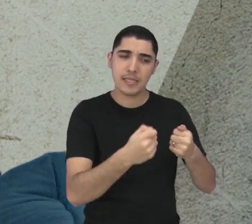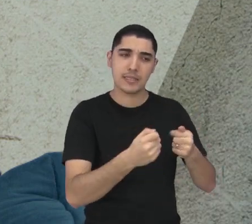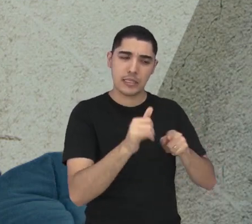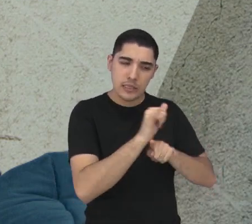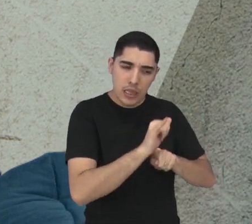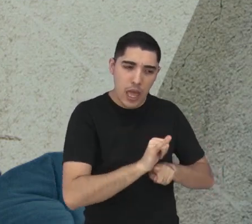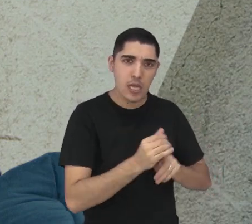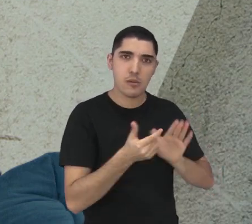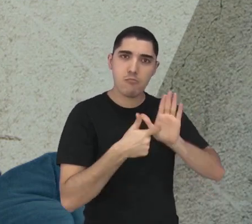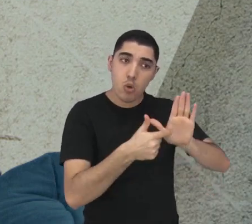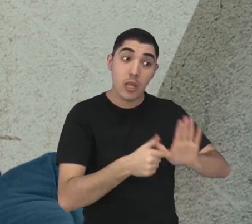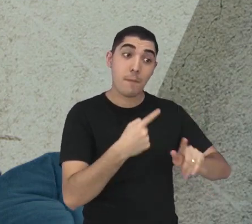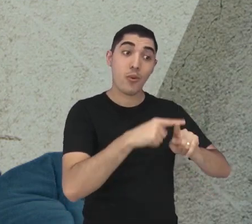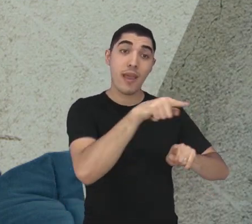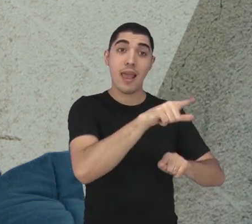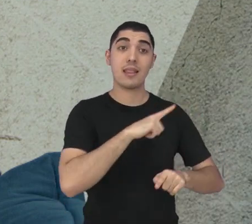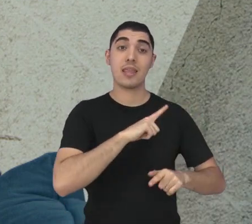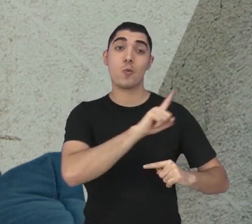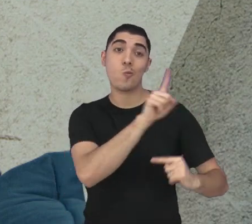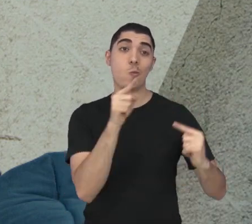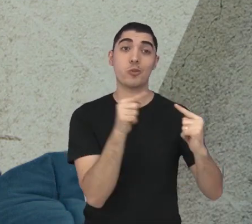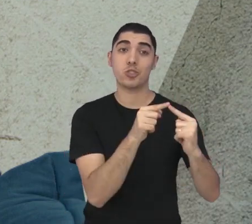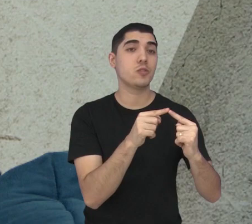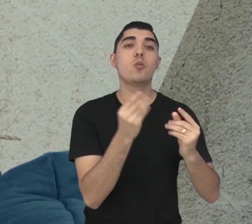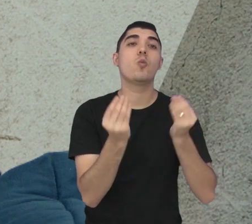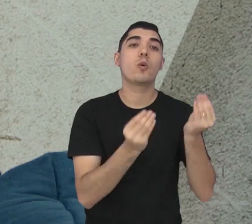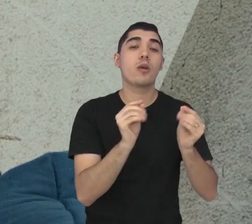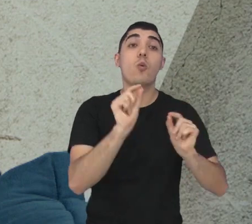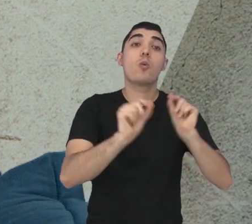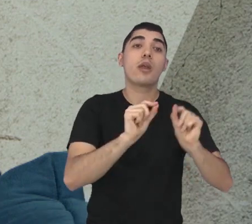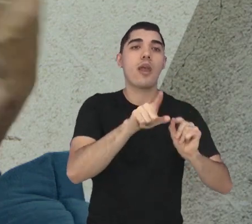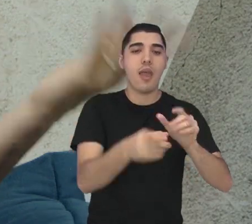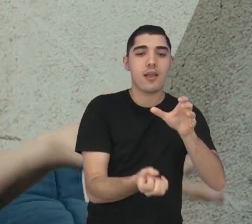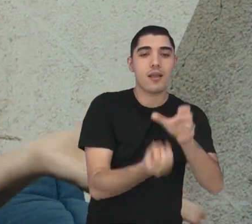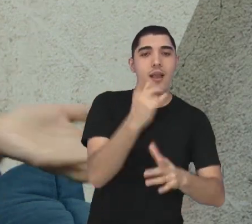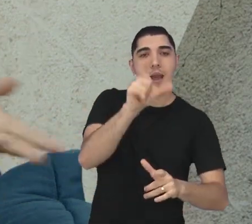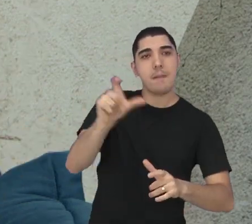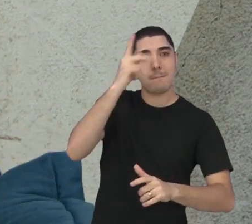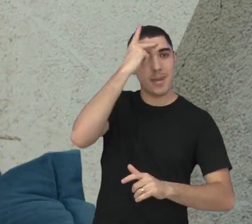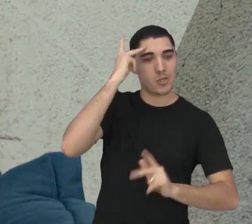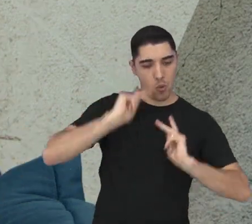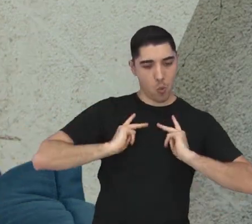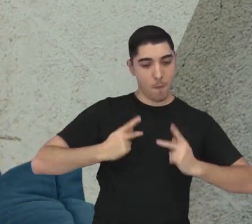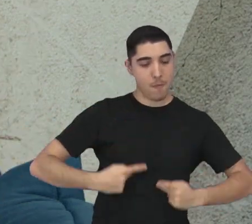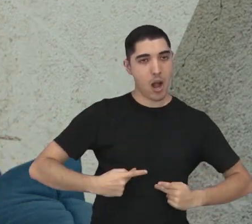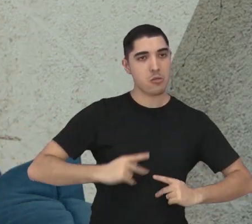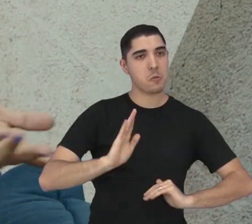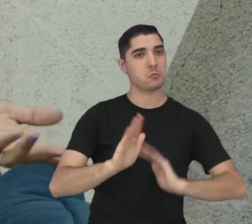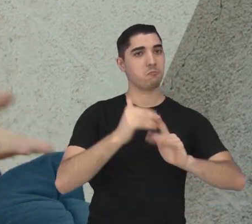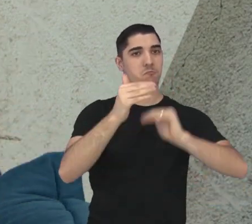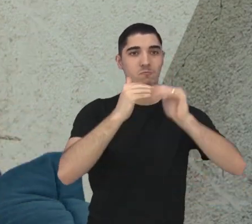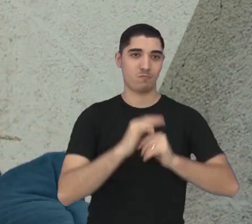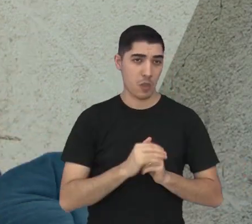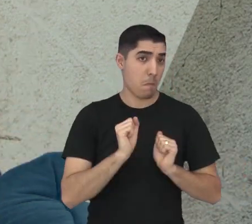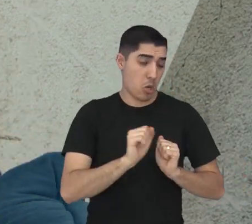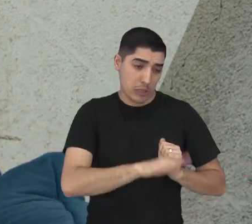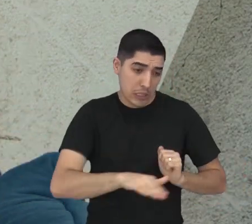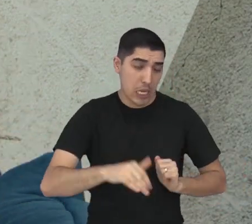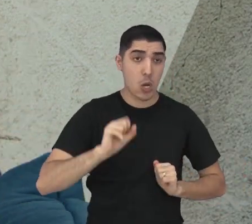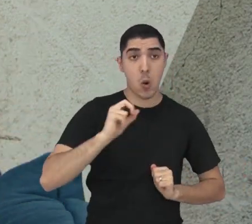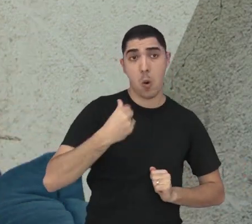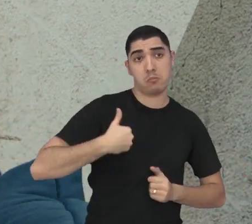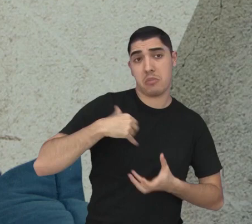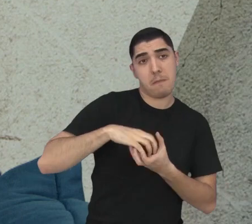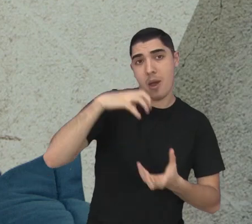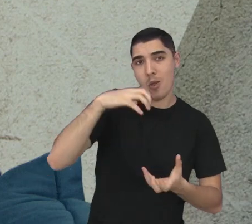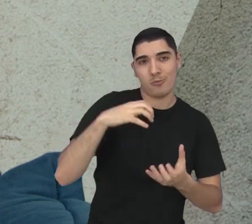instrumentalizada para conseguir cumprir o seu papel de família junto aos seus indivíduos, quer seja criança, adolescente ou até a própria pessoa idosa, né?